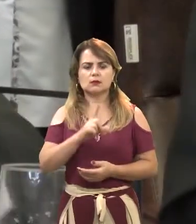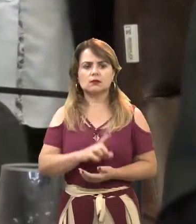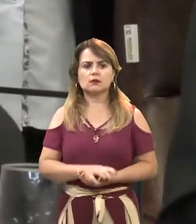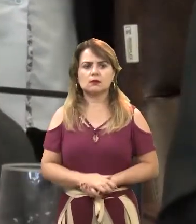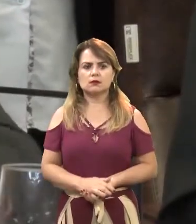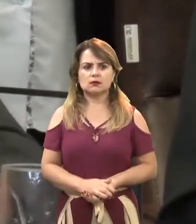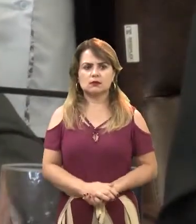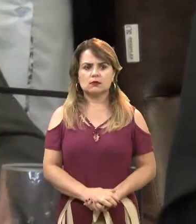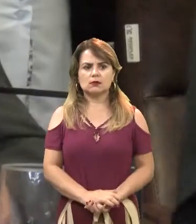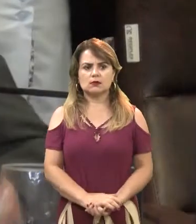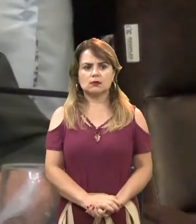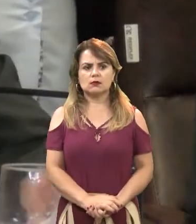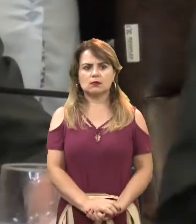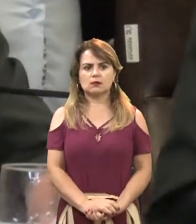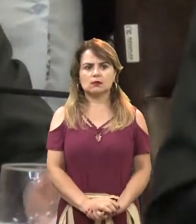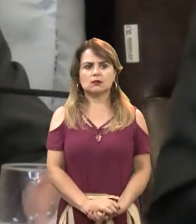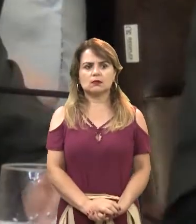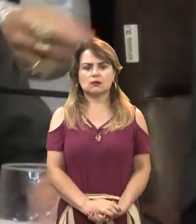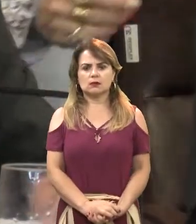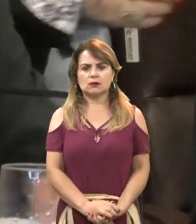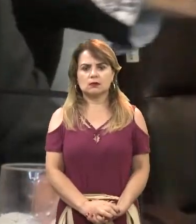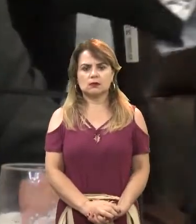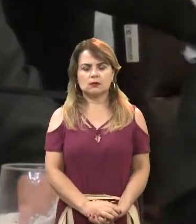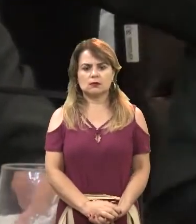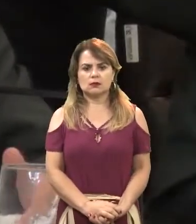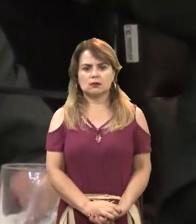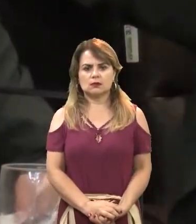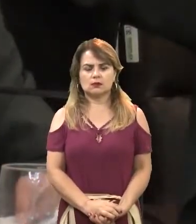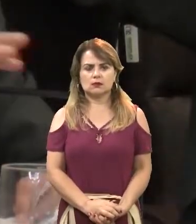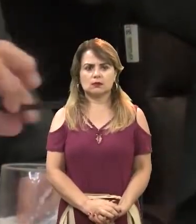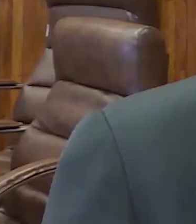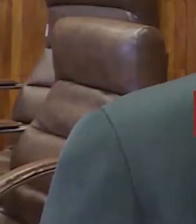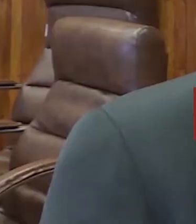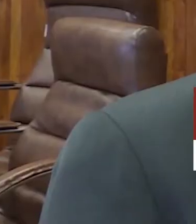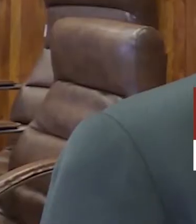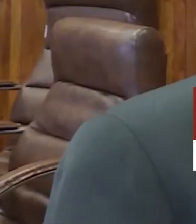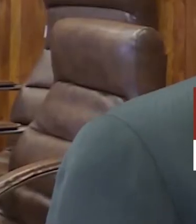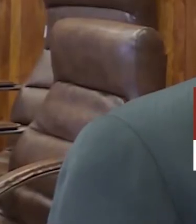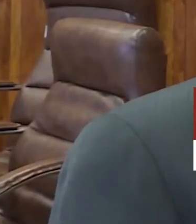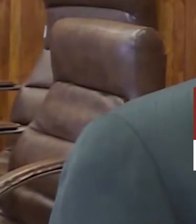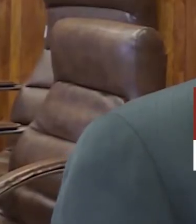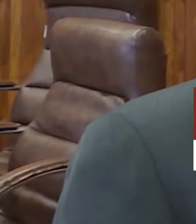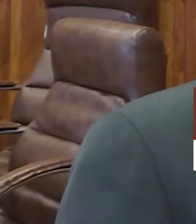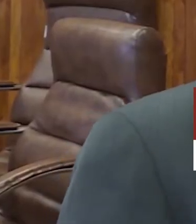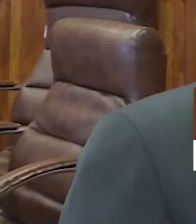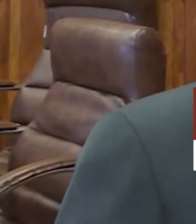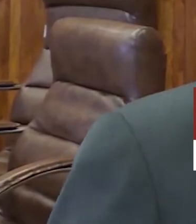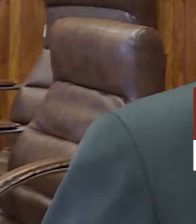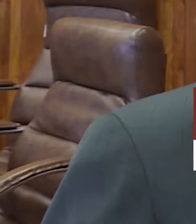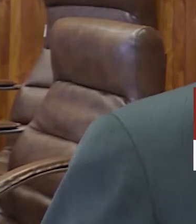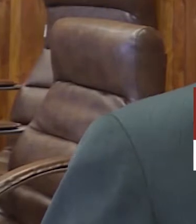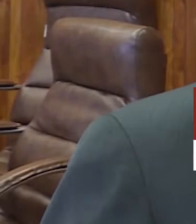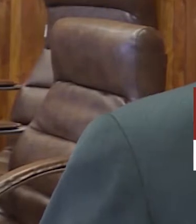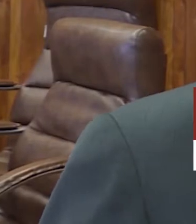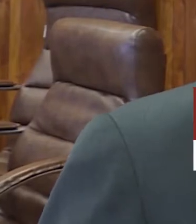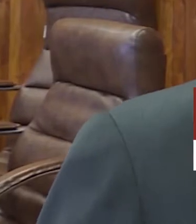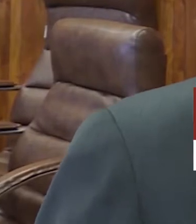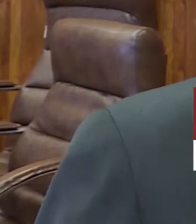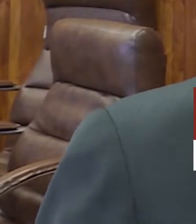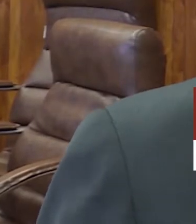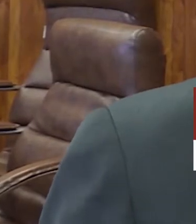da Câmara, Marcos Rezende, falou do trabalho do Legislativo para este ano. 2019 já foi um ano extremamente